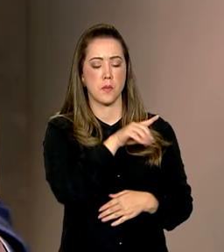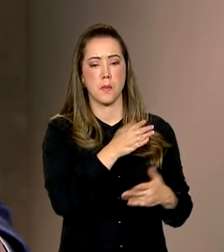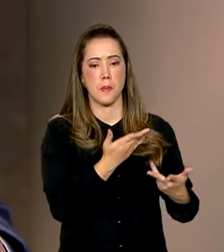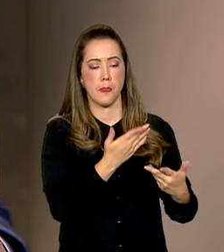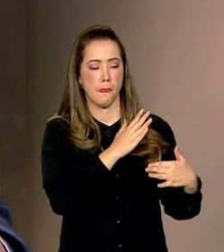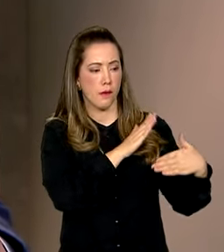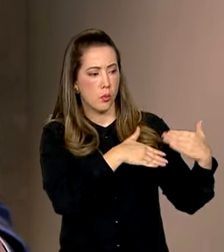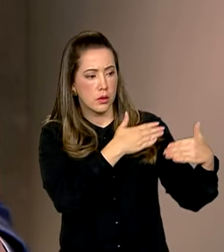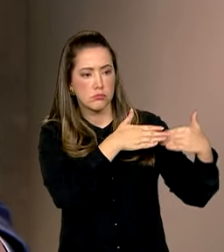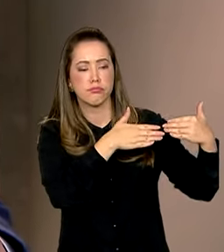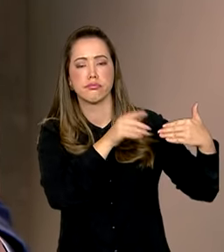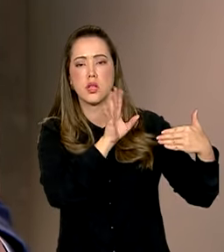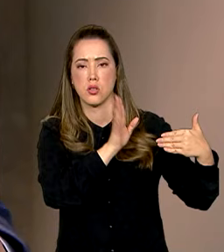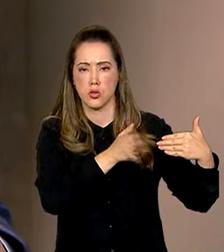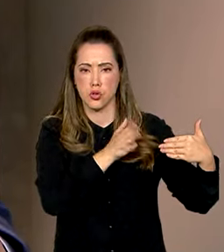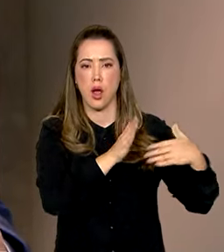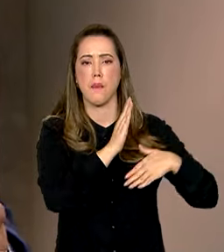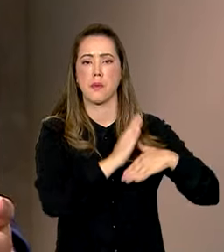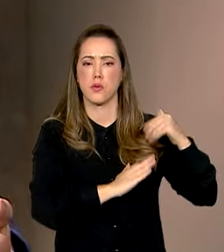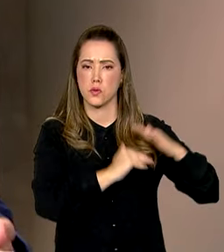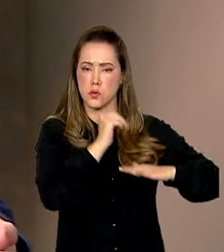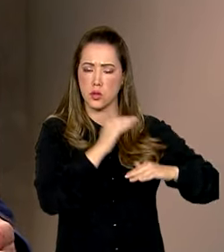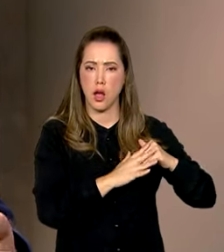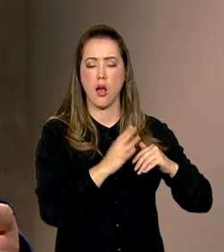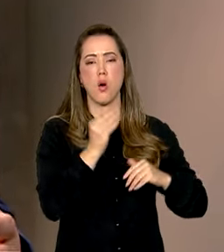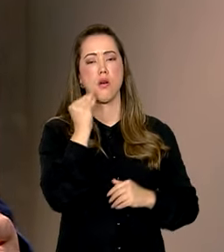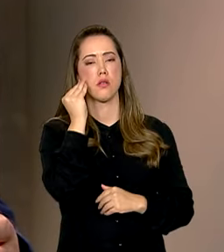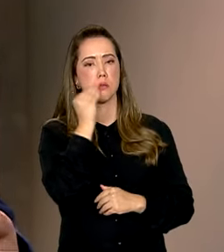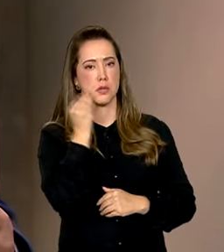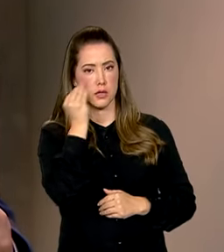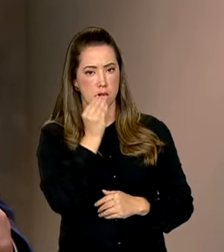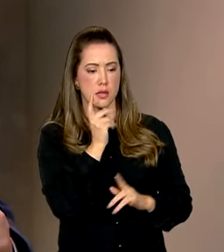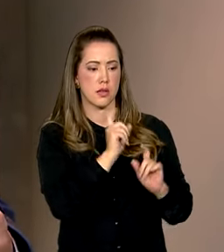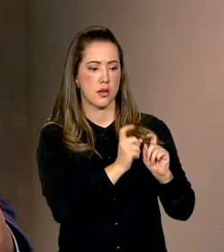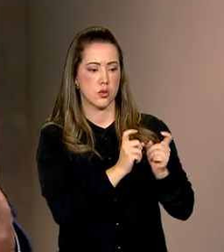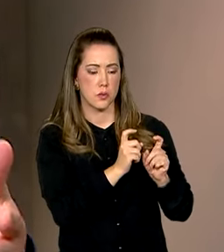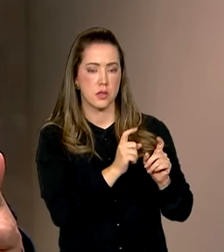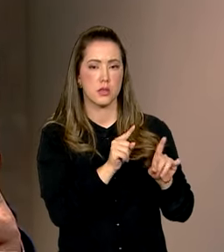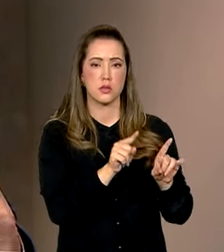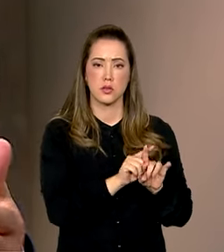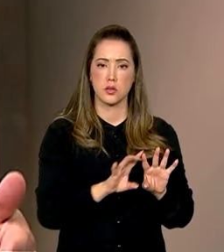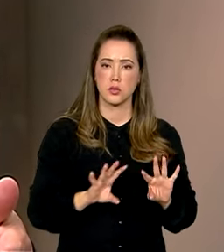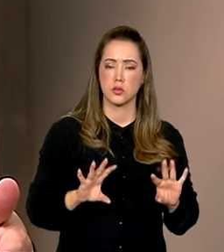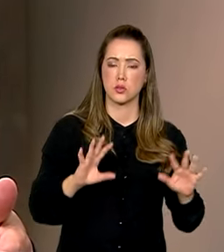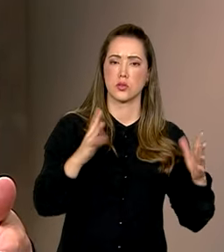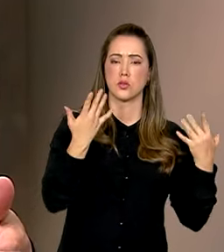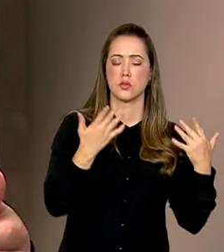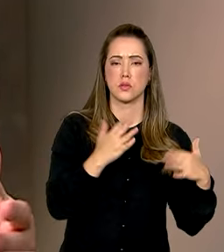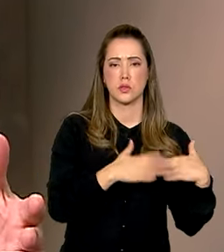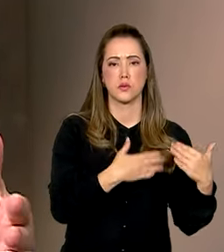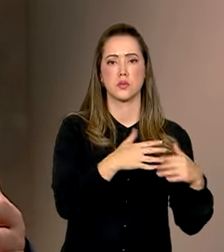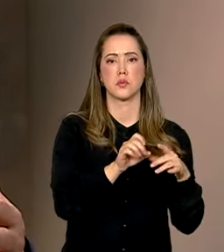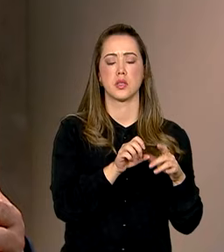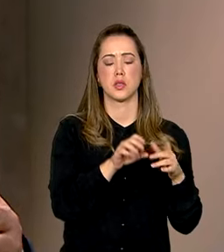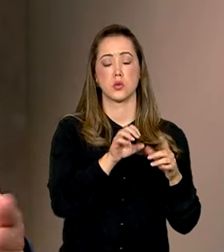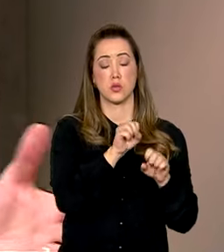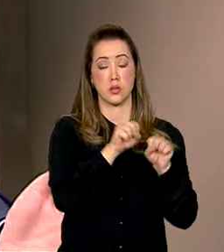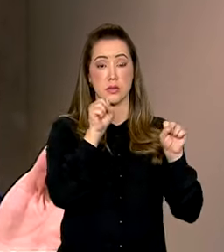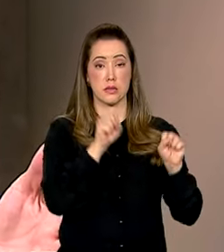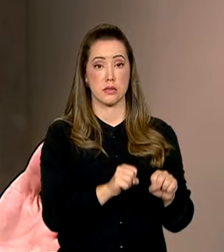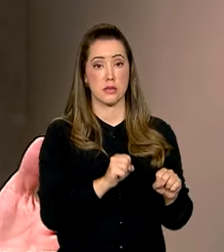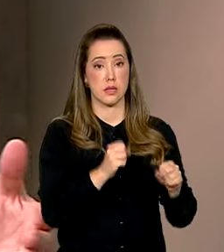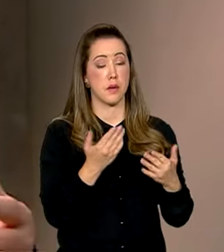uma trajetória profissional, uma experiência na gestão, na realização e desenvolvimento de software, que servem